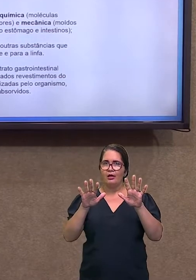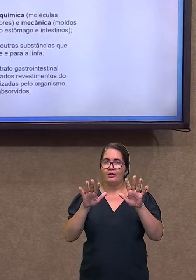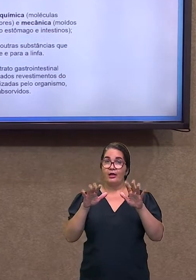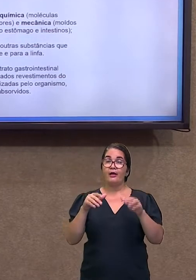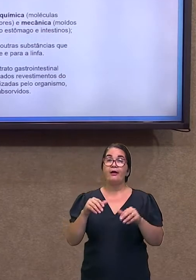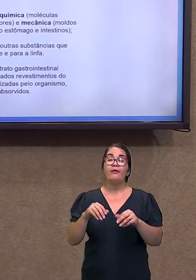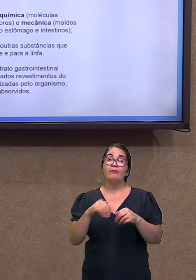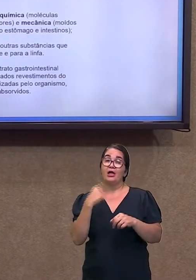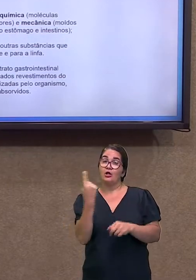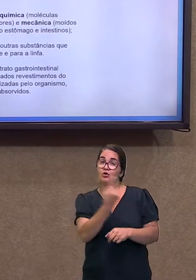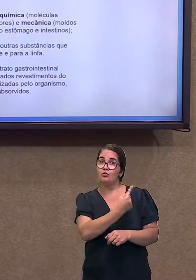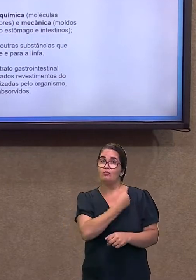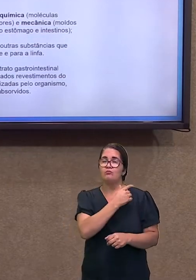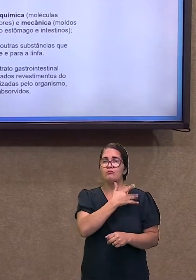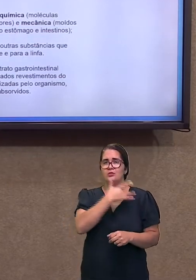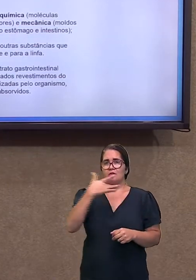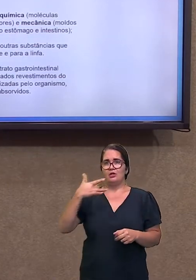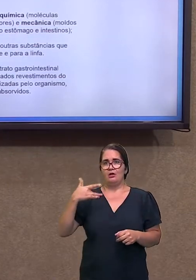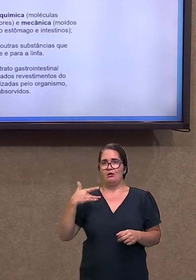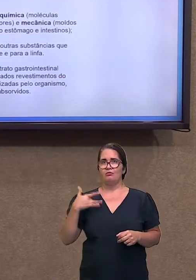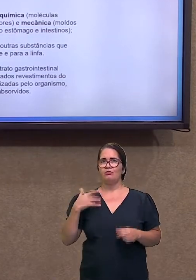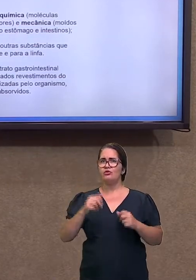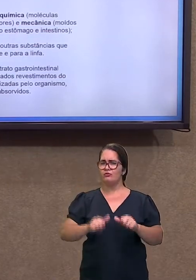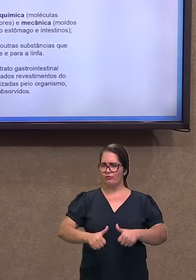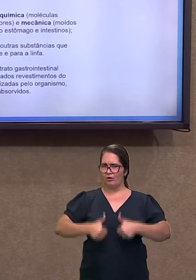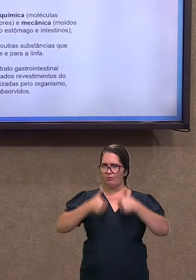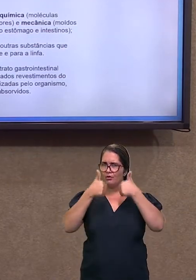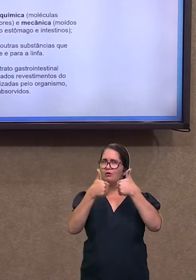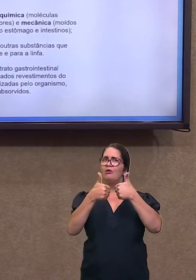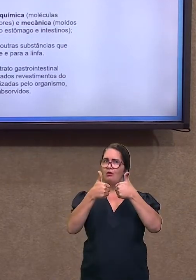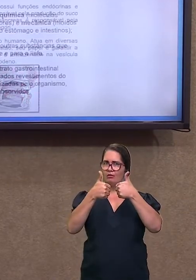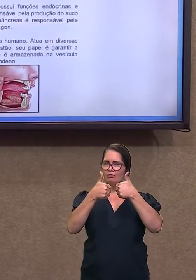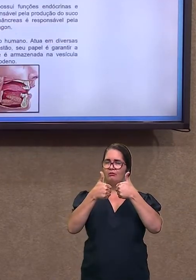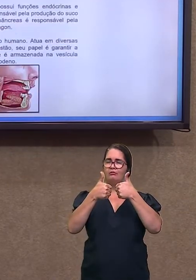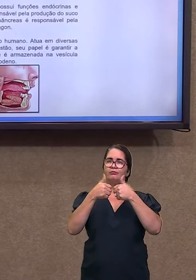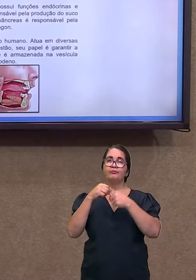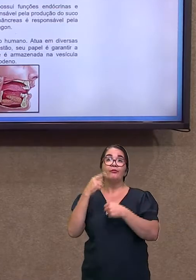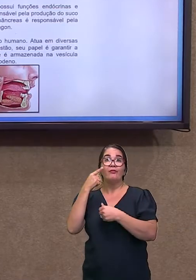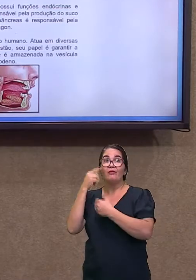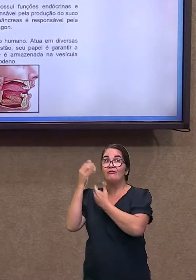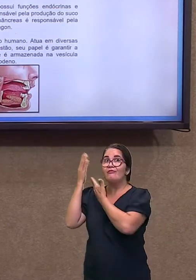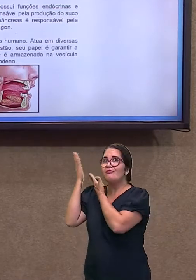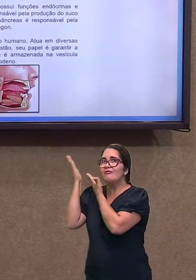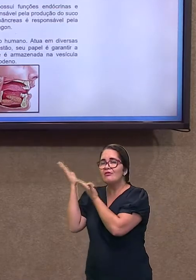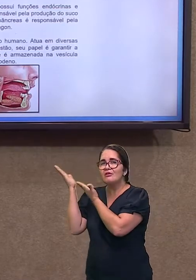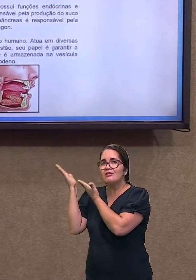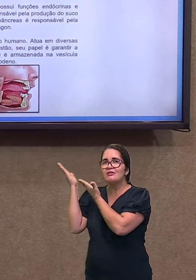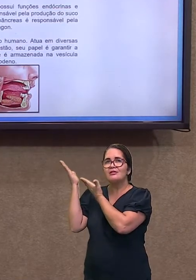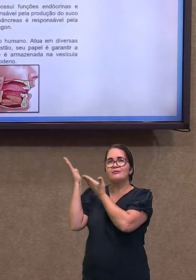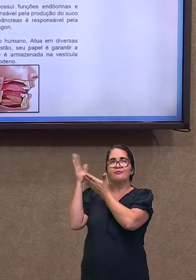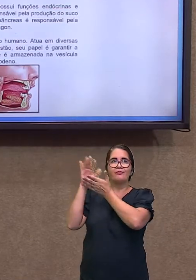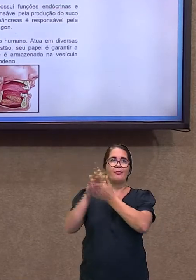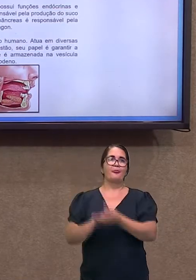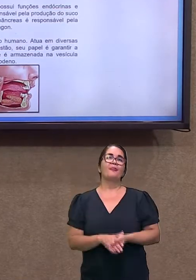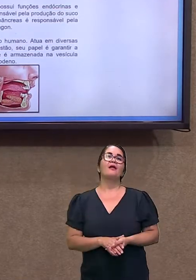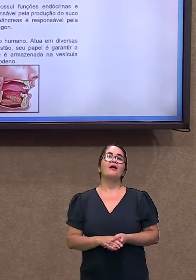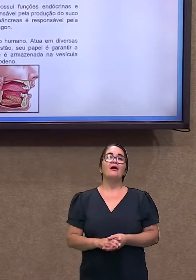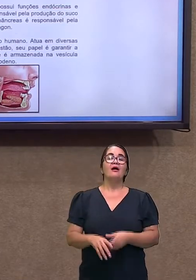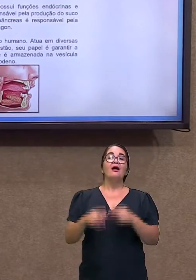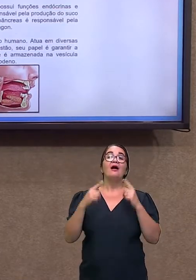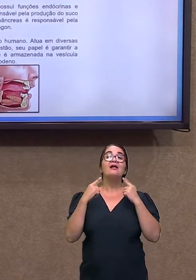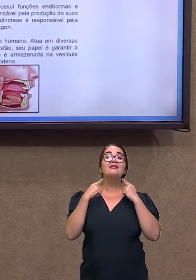nossa máquina funcione da maneira correta. Bom, ali, as